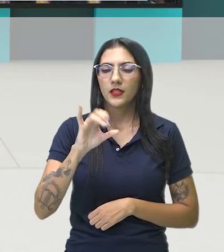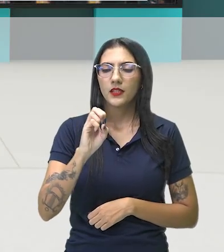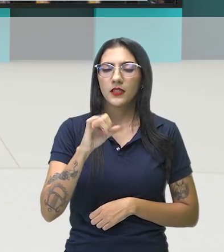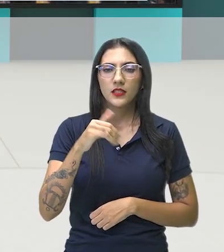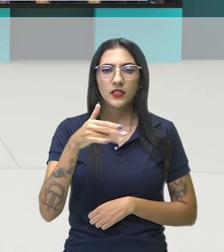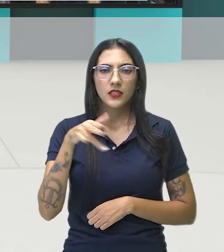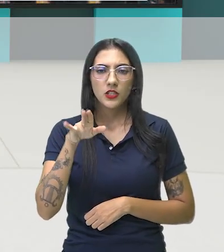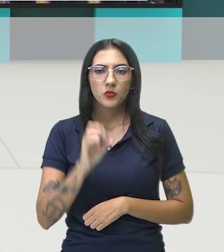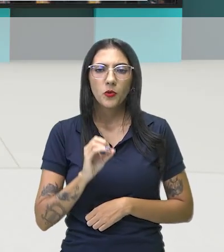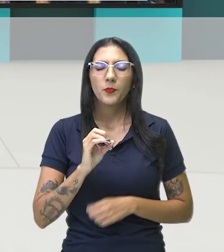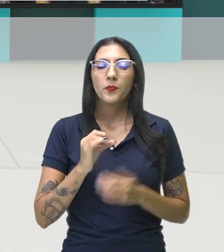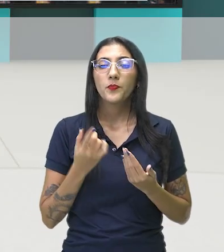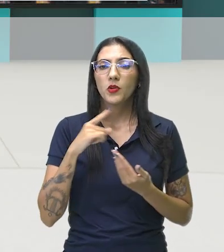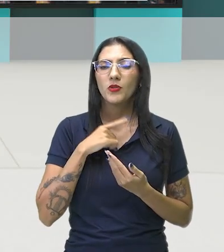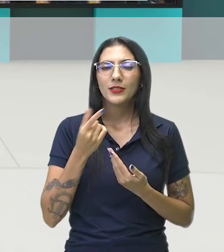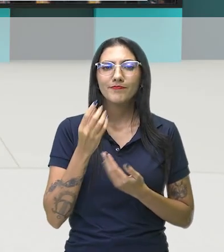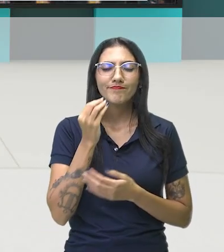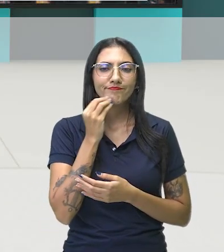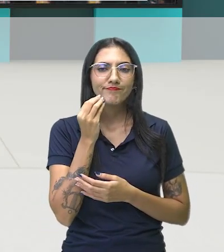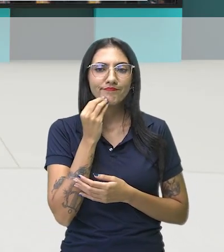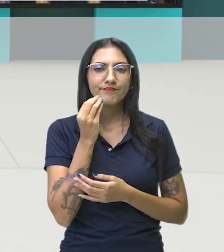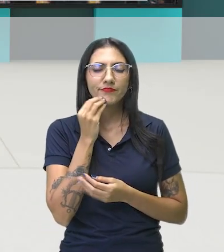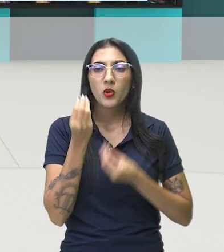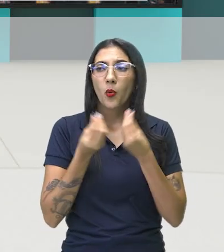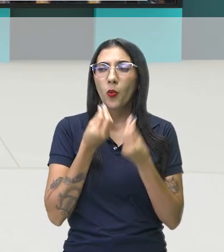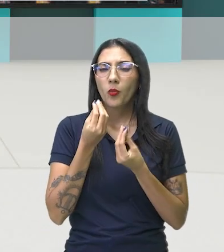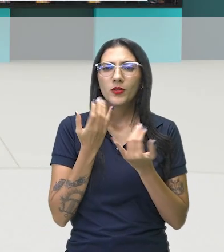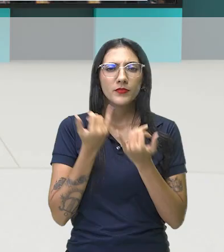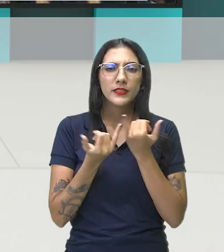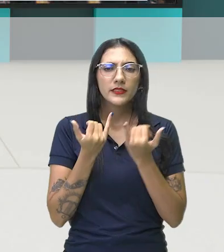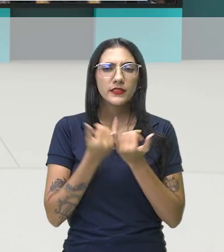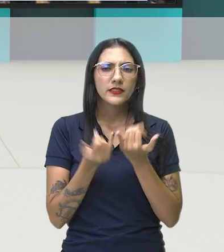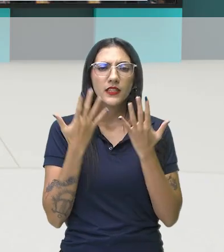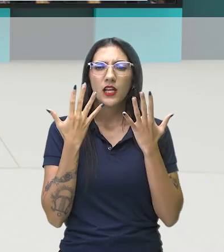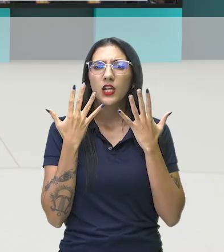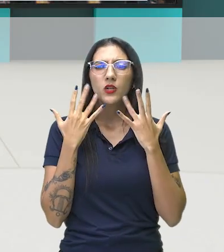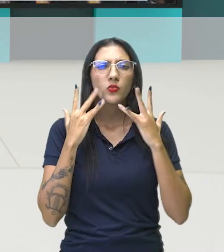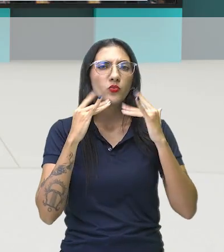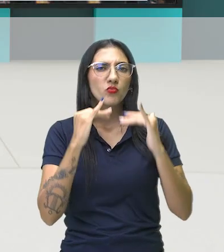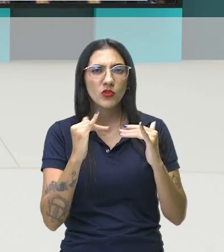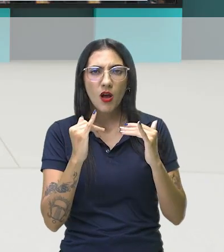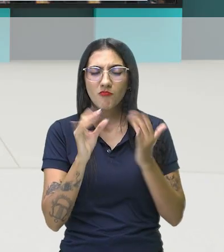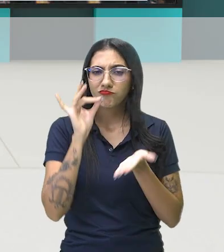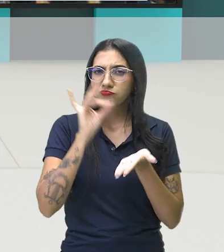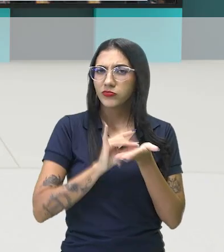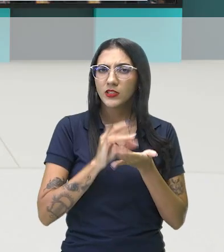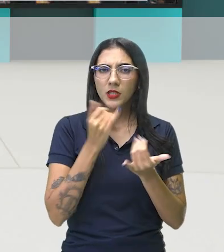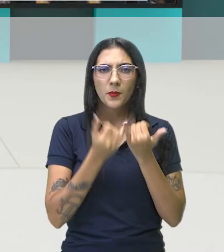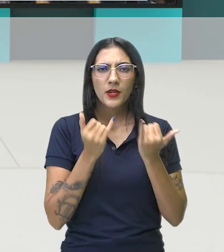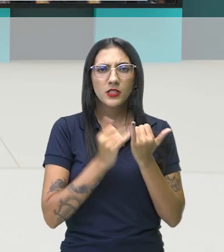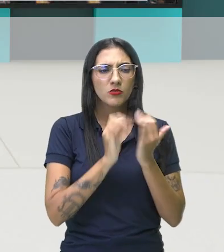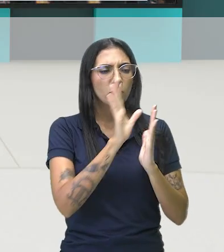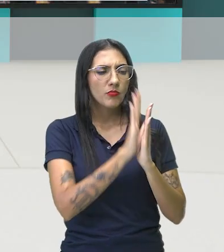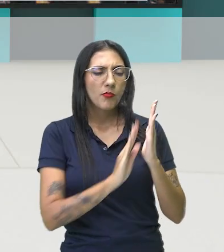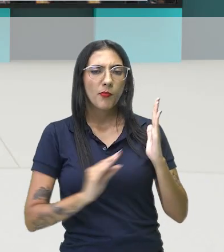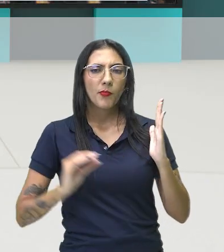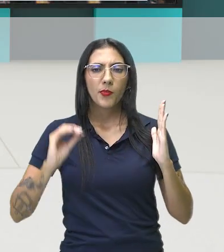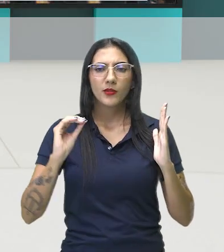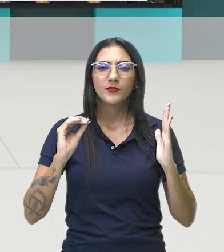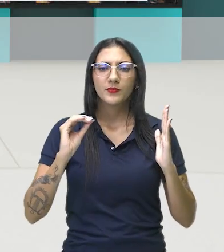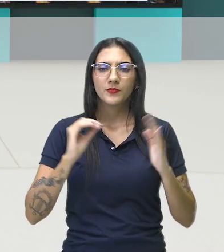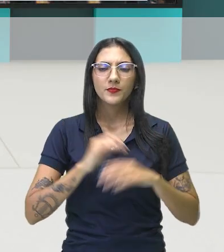preocupava em retratar a obra de forma naturalista, ou seja, de forma mais real possível, diferente do